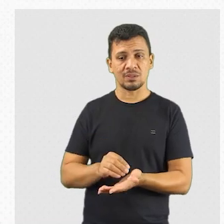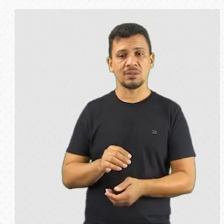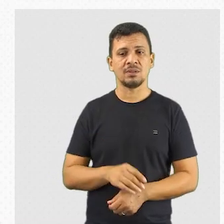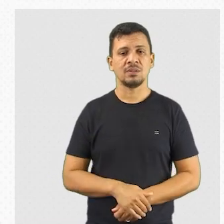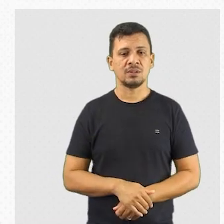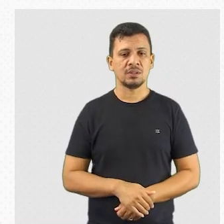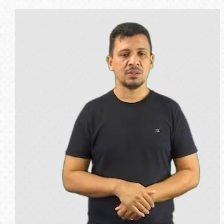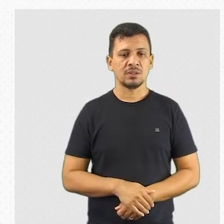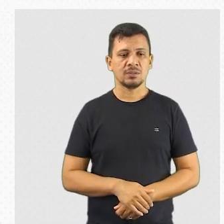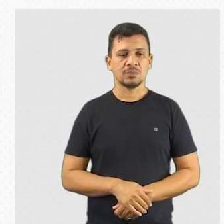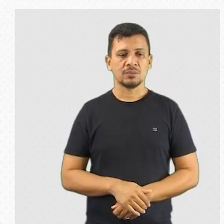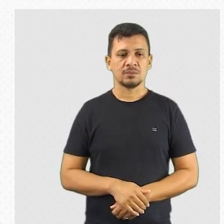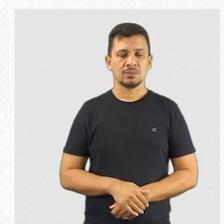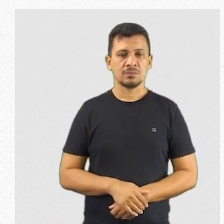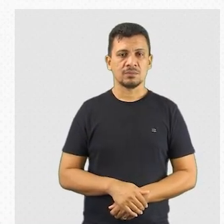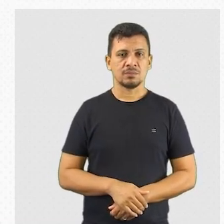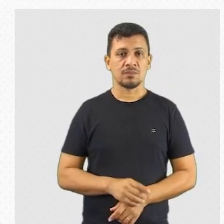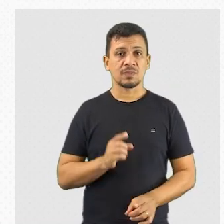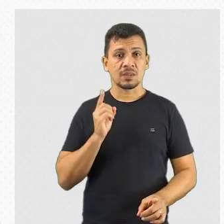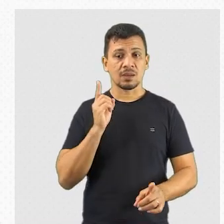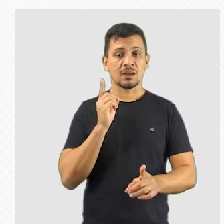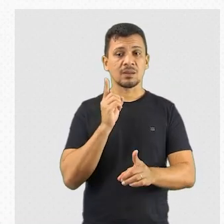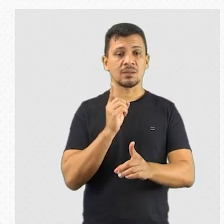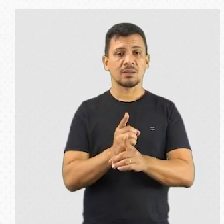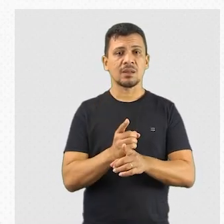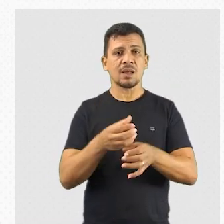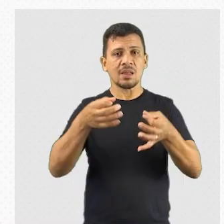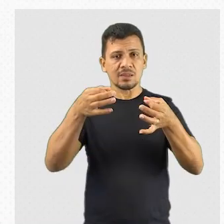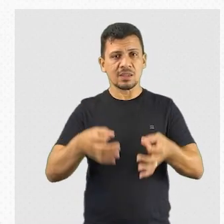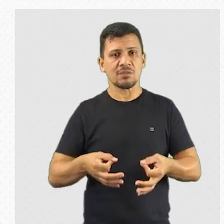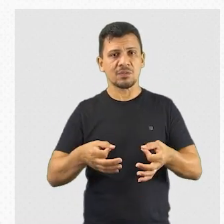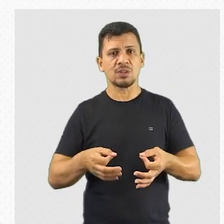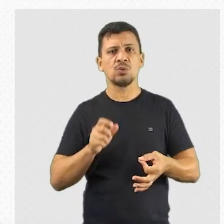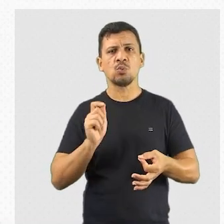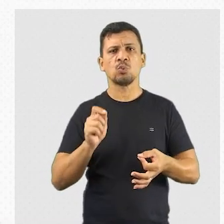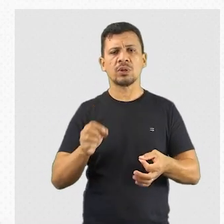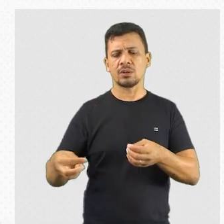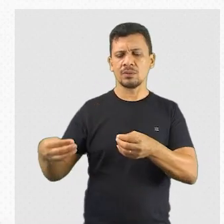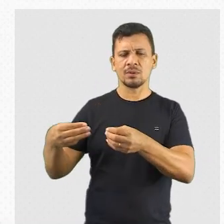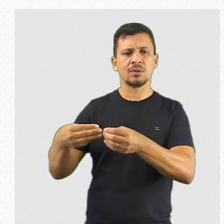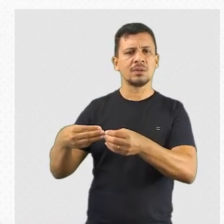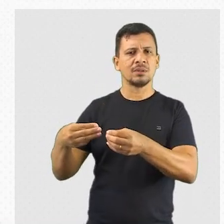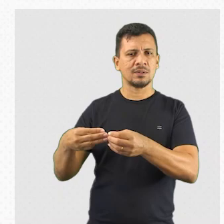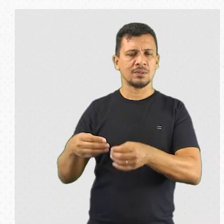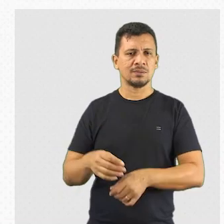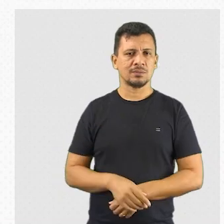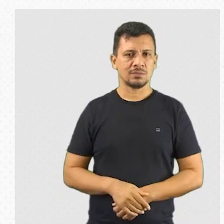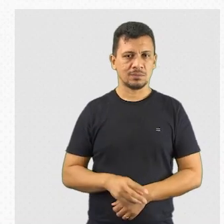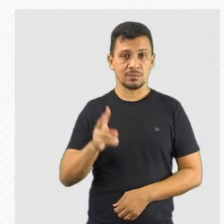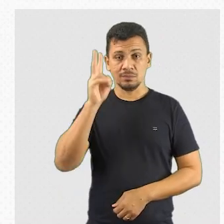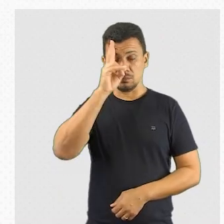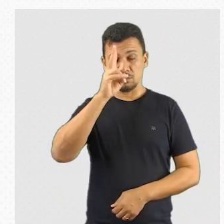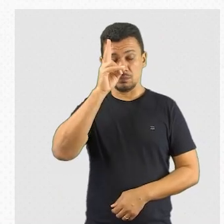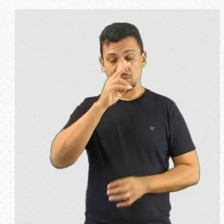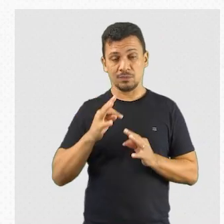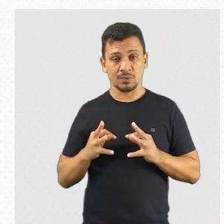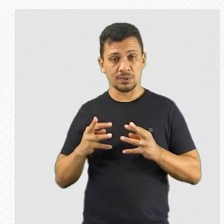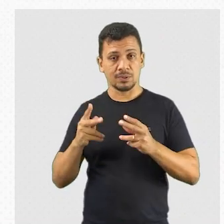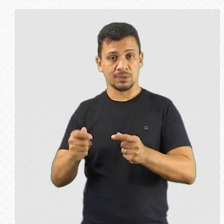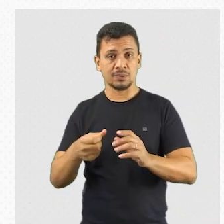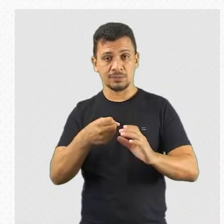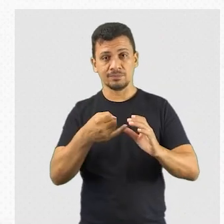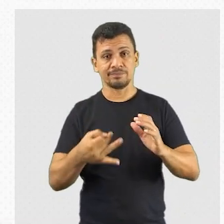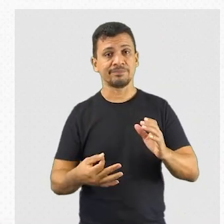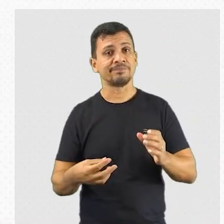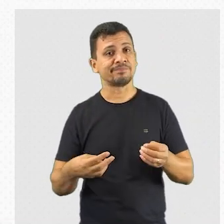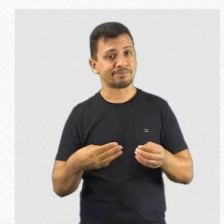que a gente identifique a afirmação que melhor define o que é uma célula, né? Então, a gente tem que lembrar de todas as características da